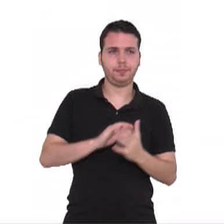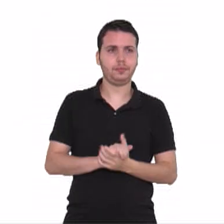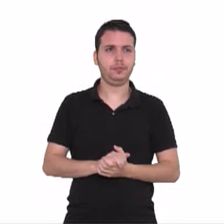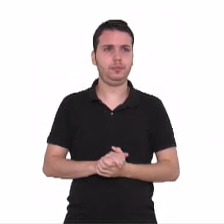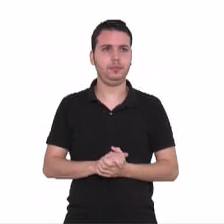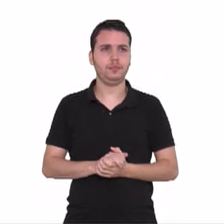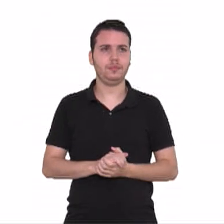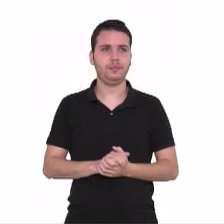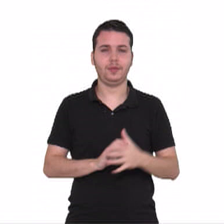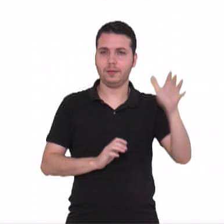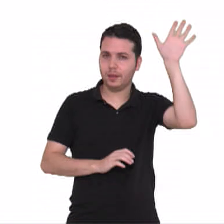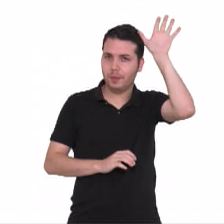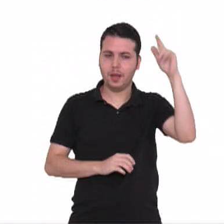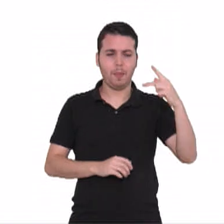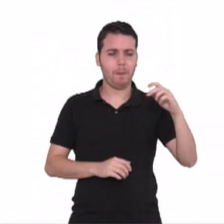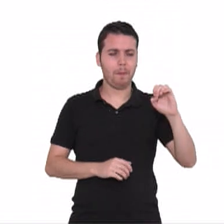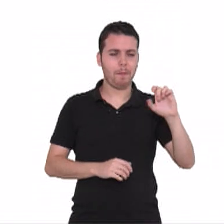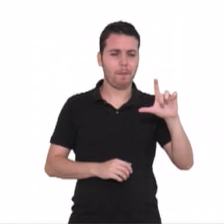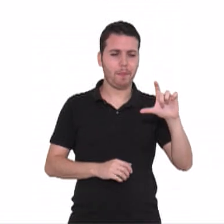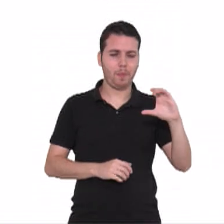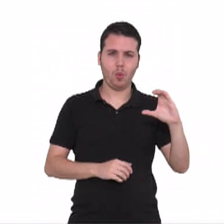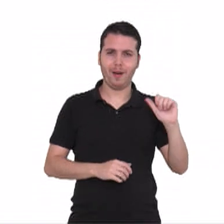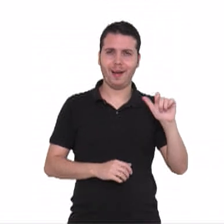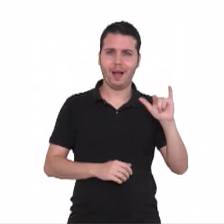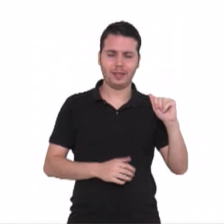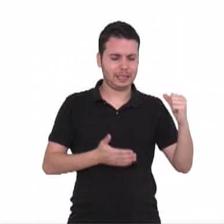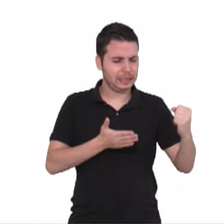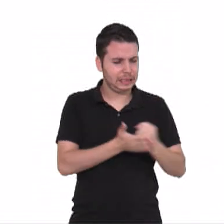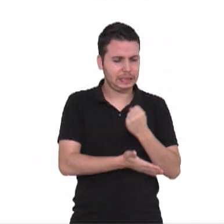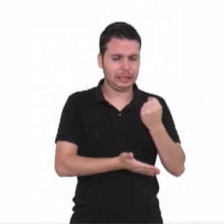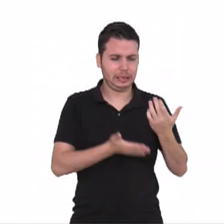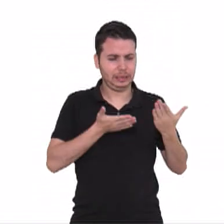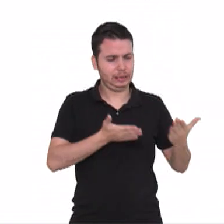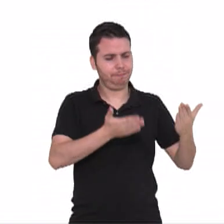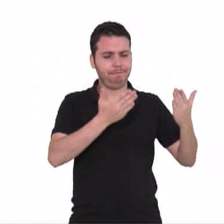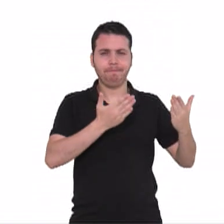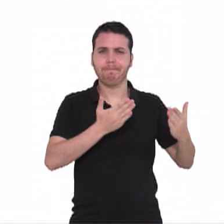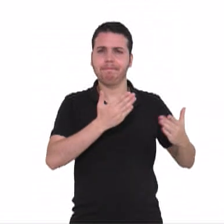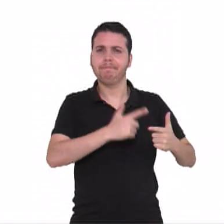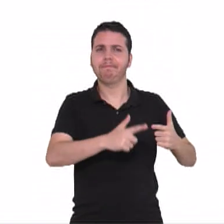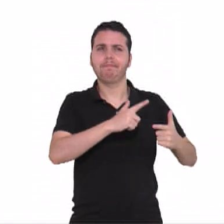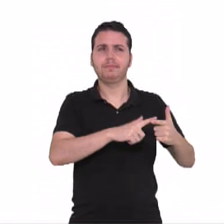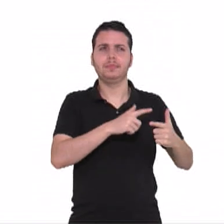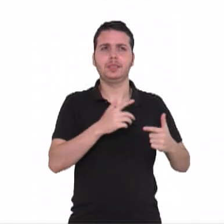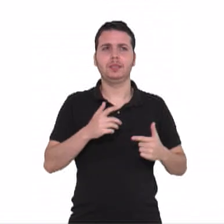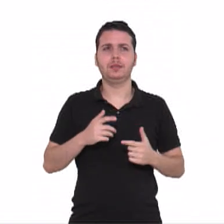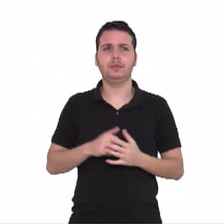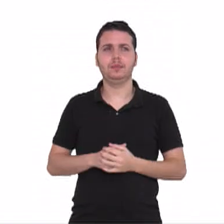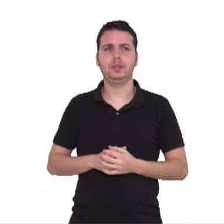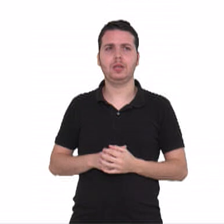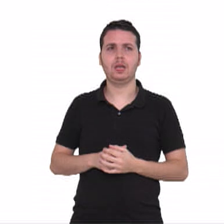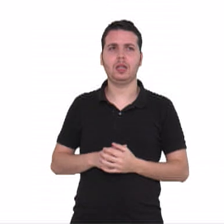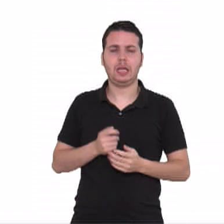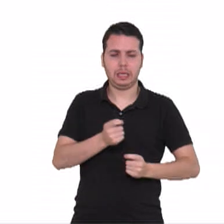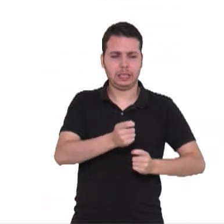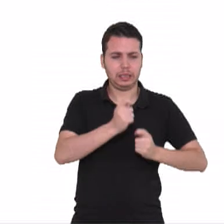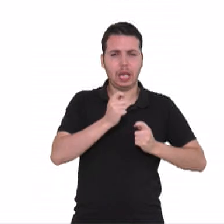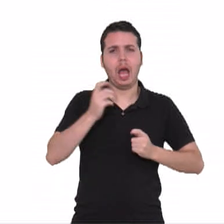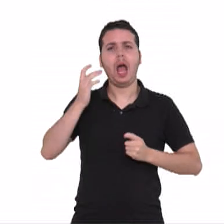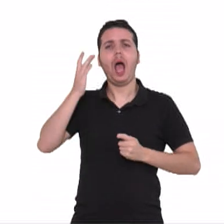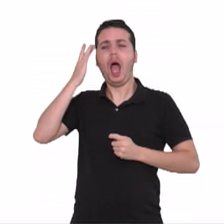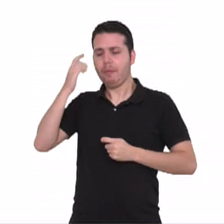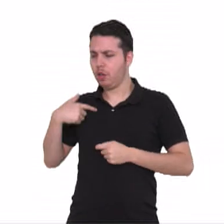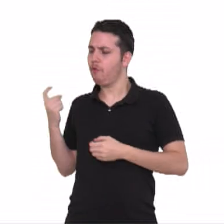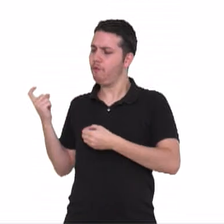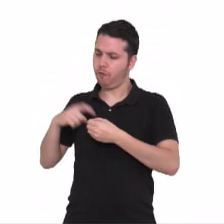Pouca Lia, só pego essas lanqueilas. Amanhã eu volto para tentar pescar de novo. No outro